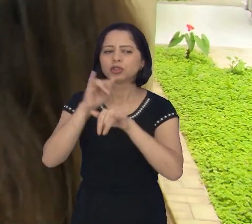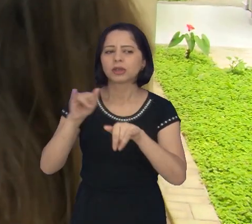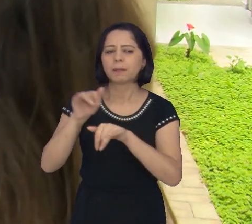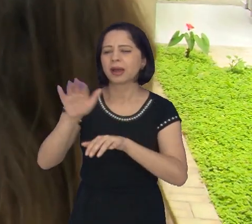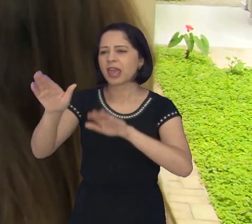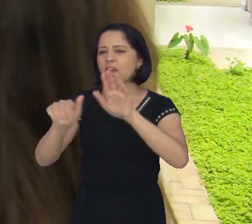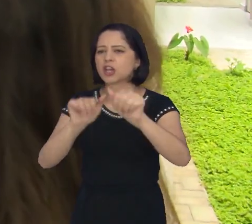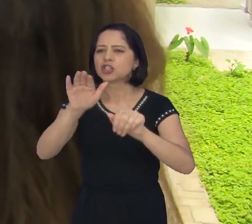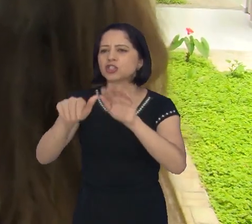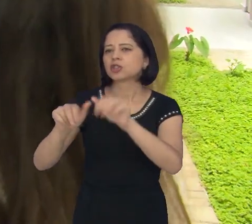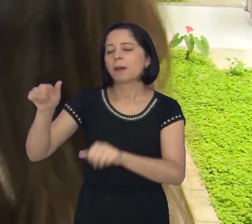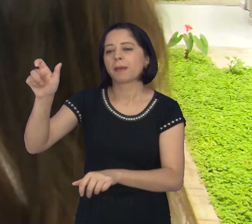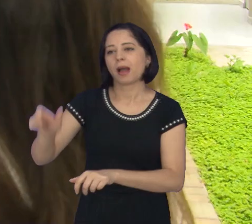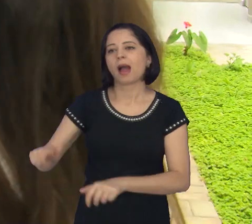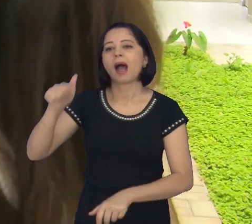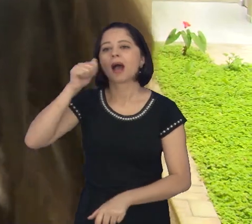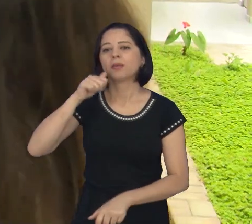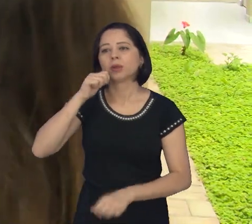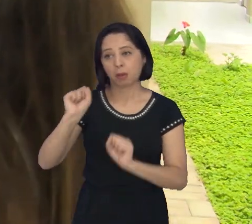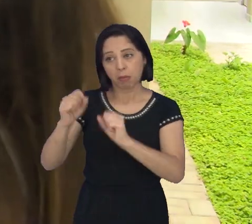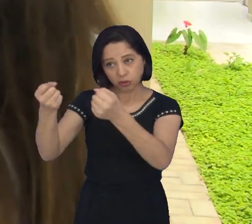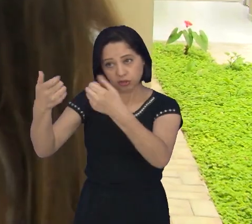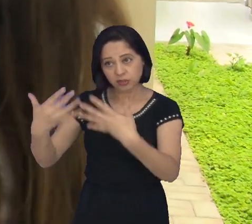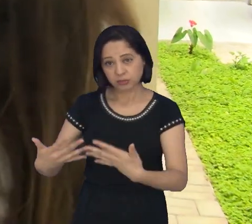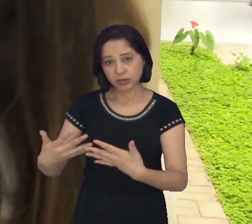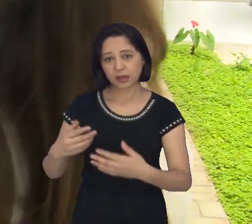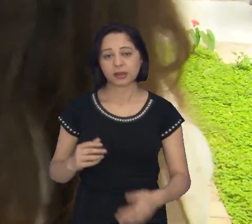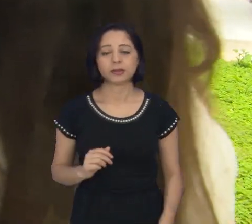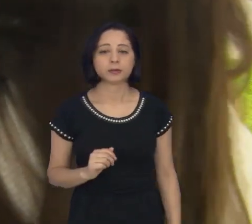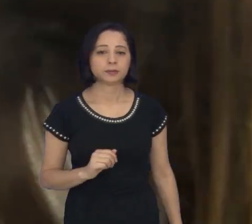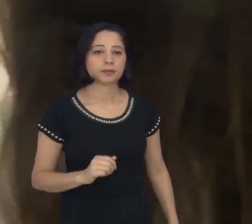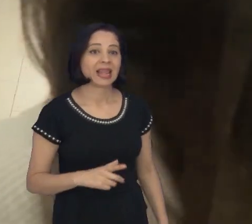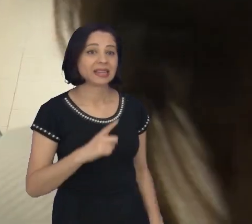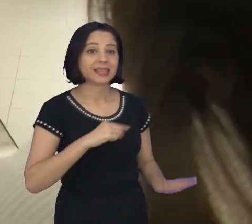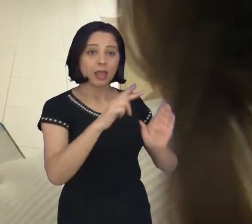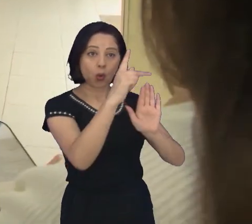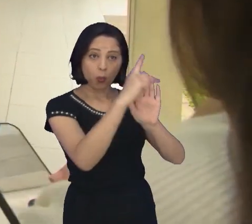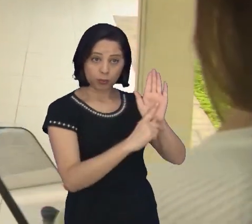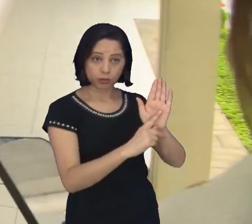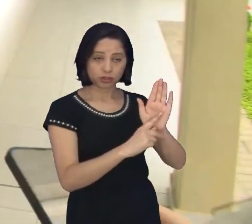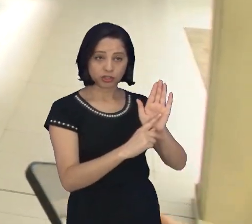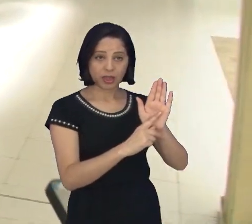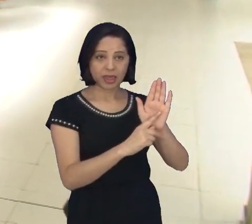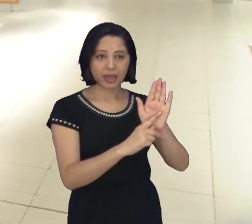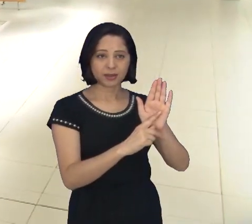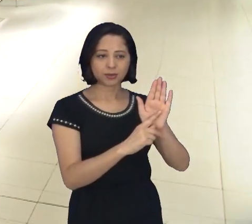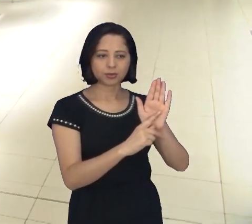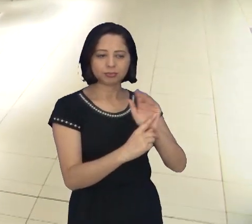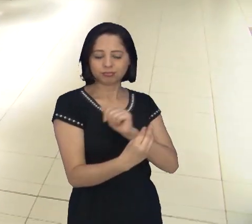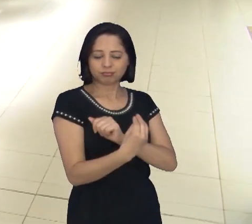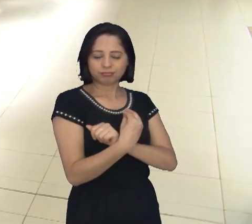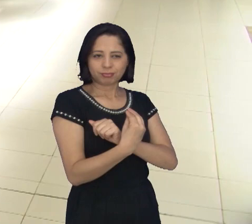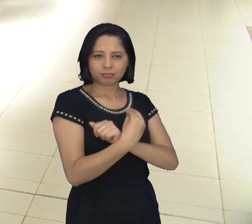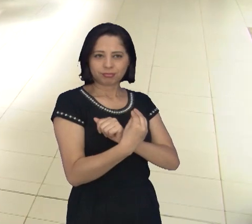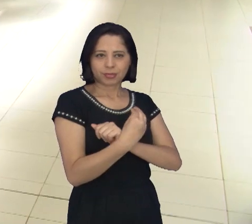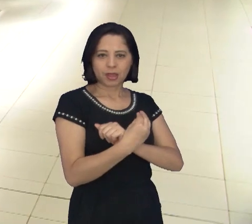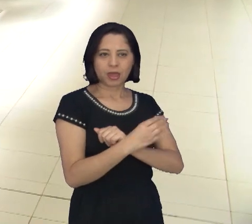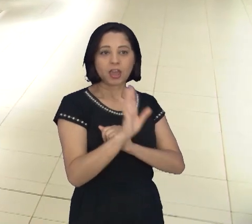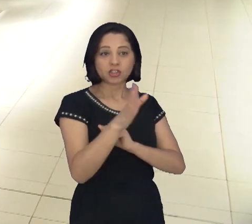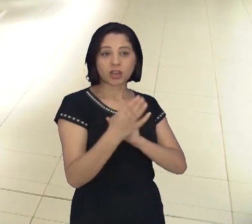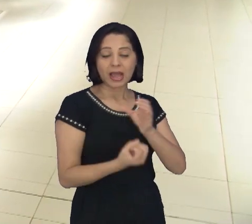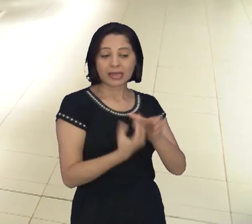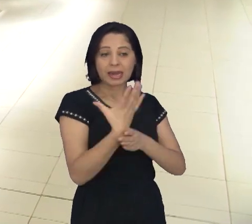Me Quero, né? O programa Bem Me Quero, se você puder falar um pouco sobre ele, por favor. O programa Bem Me Quero, ele foi criado há um